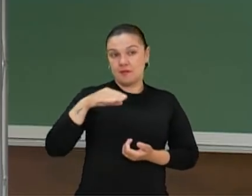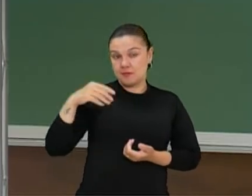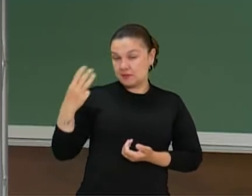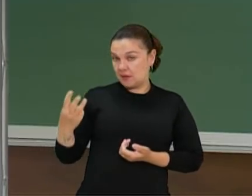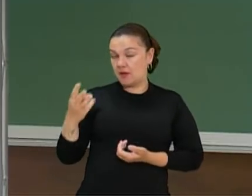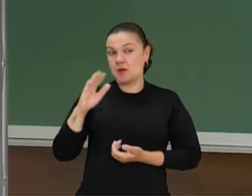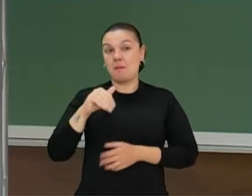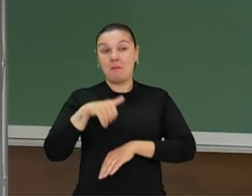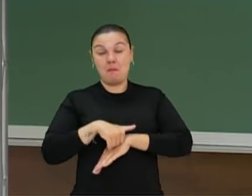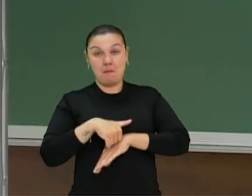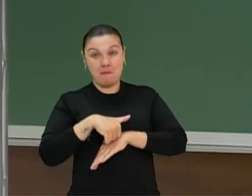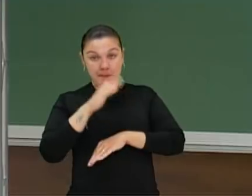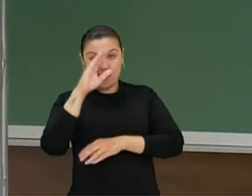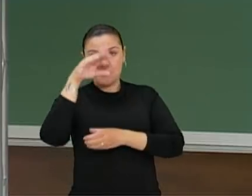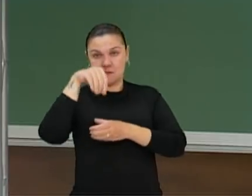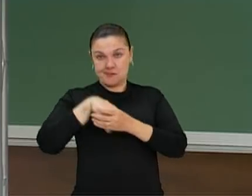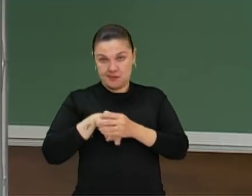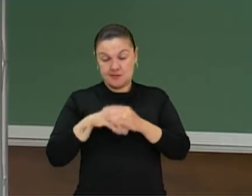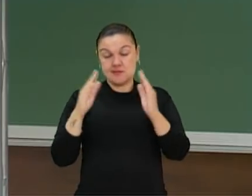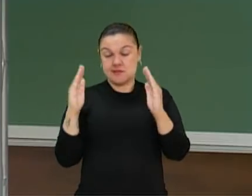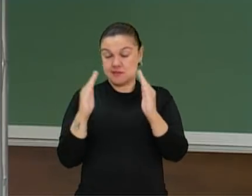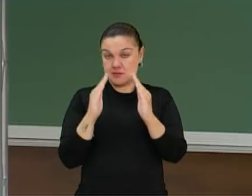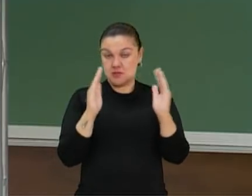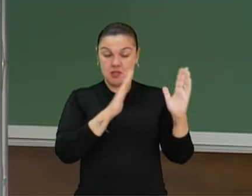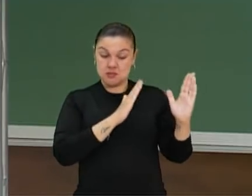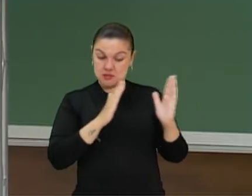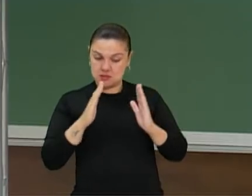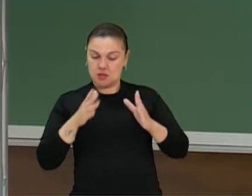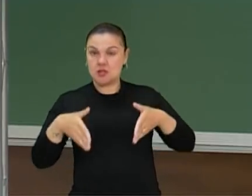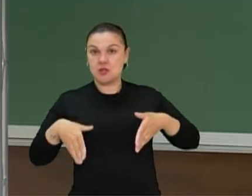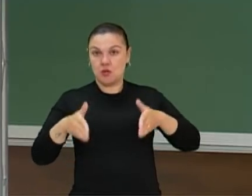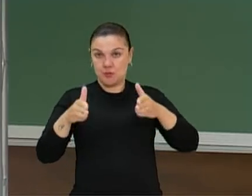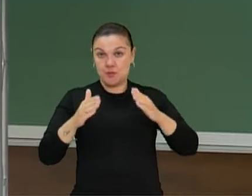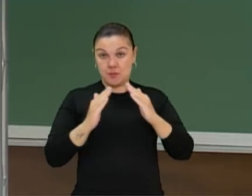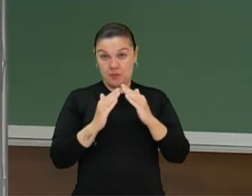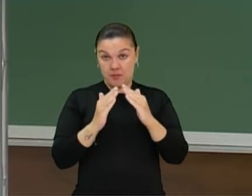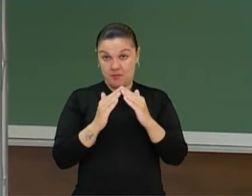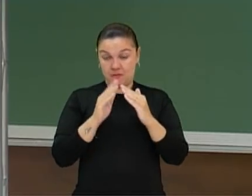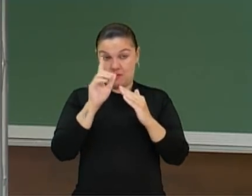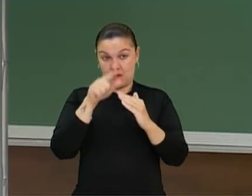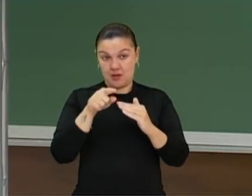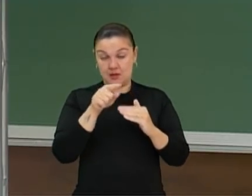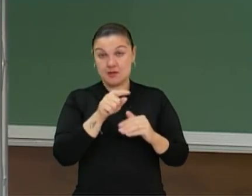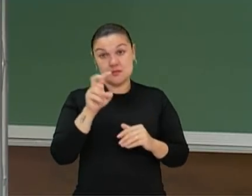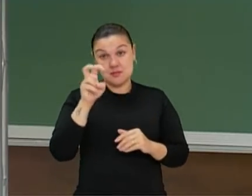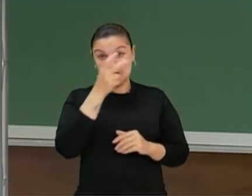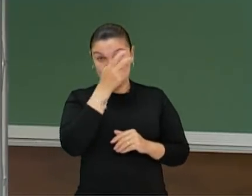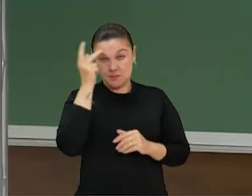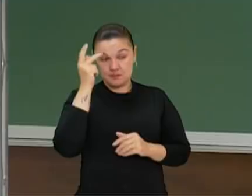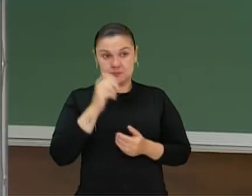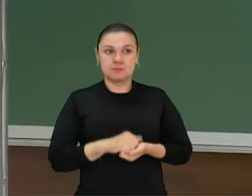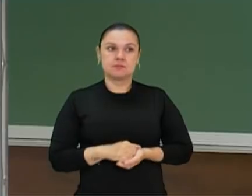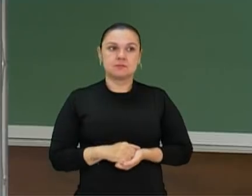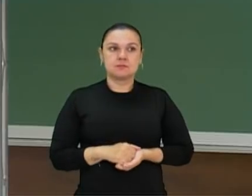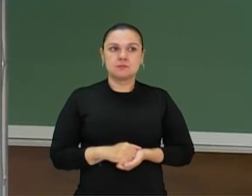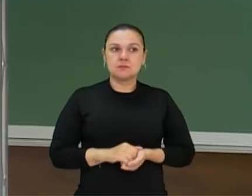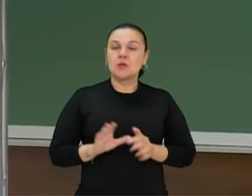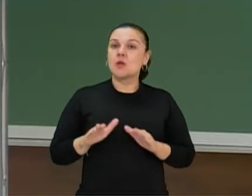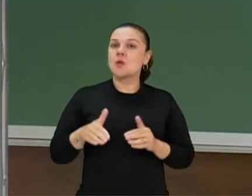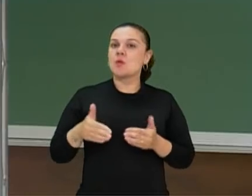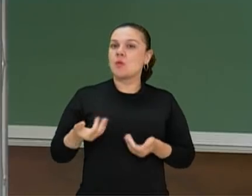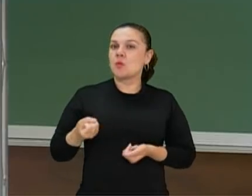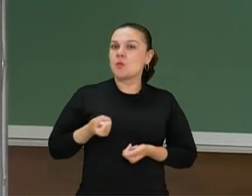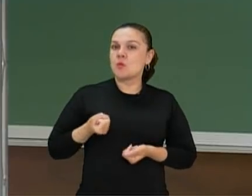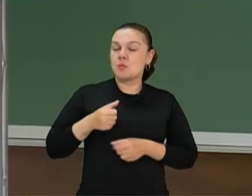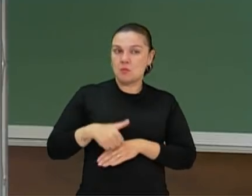diante. O máximo de moradores dentro de uma casa, dentro desse condomínio, é 5 pessoas. Qual o número